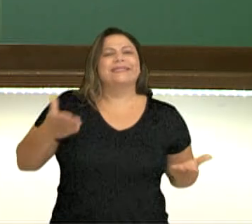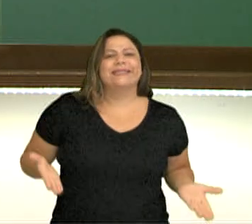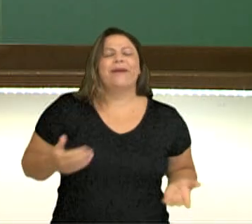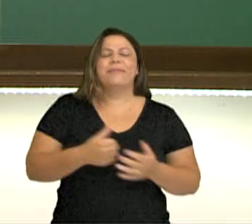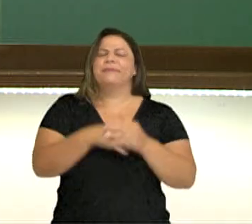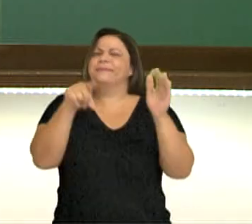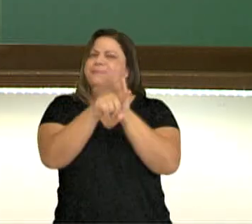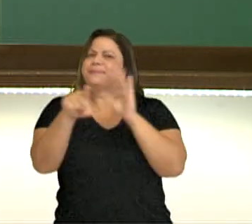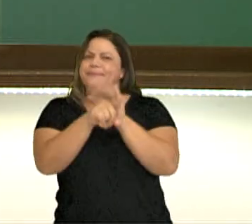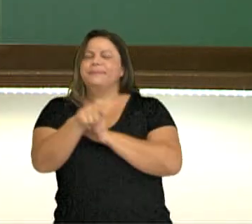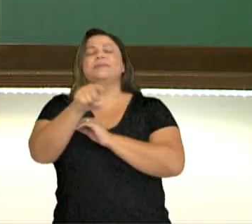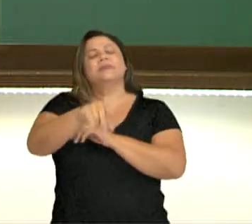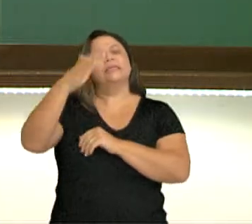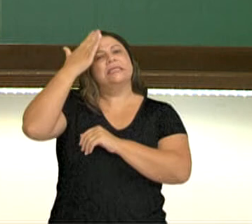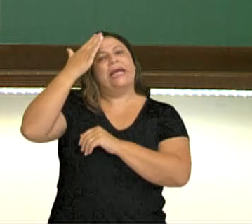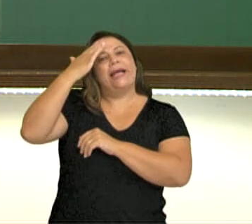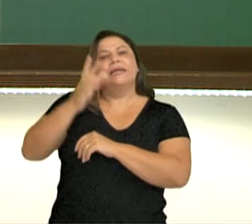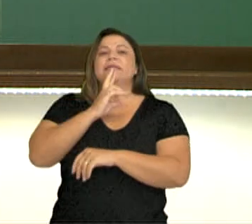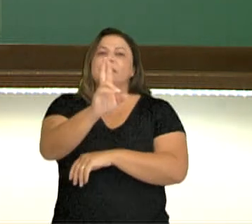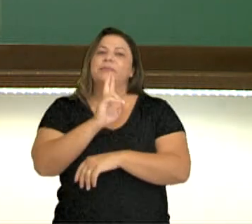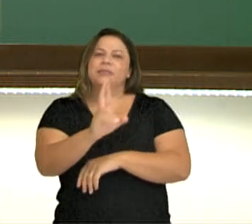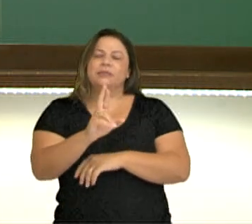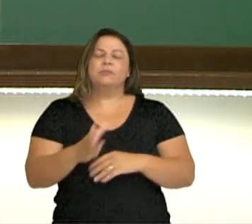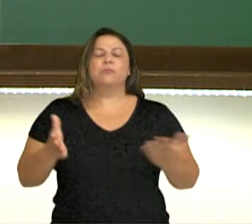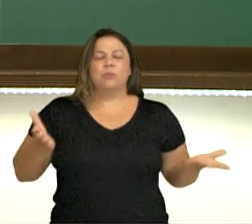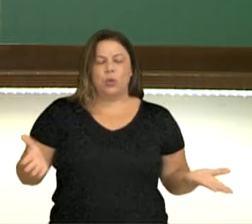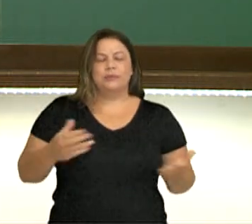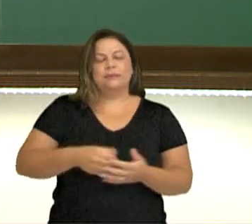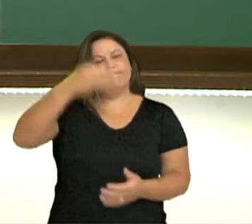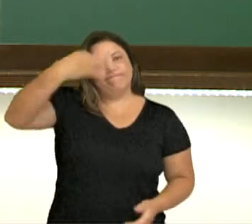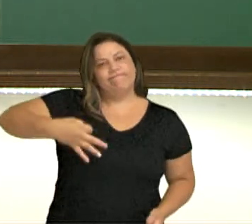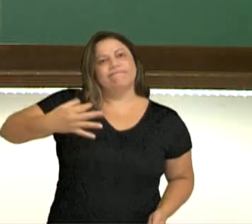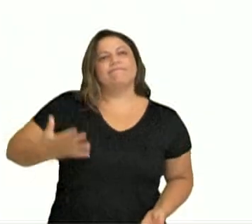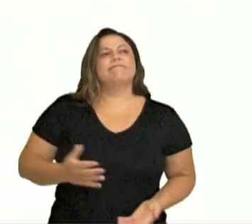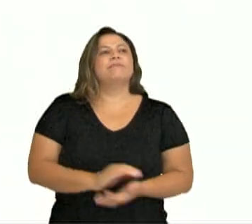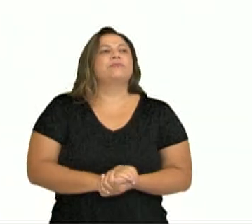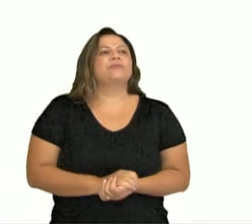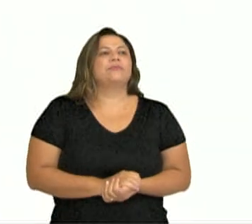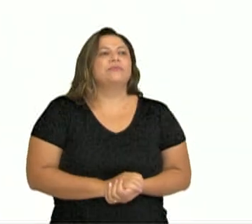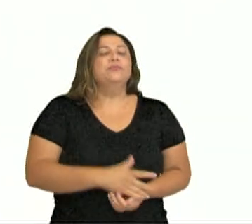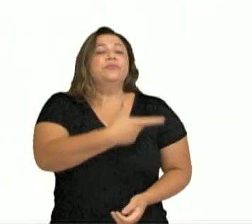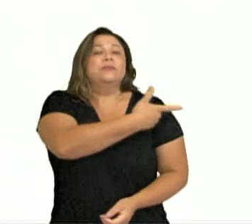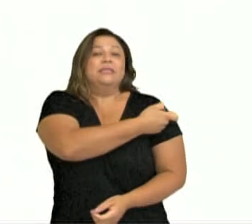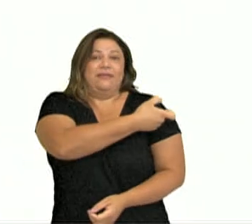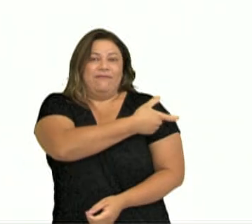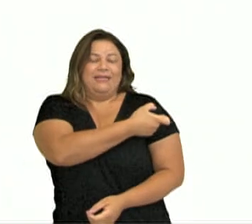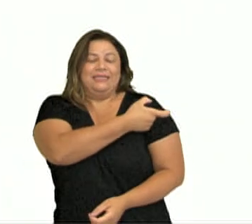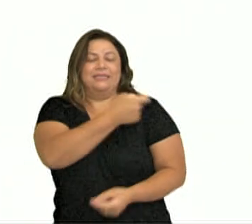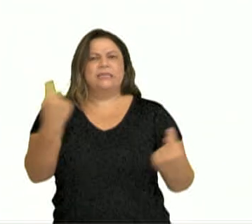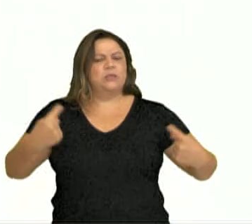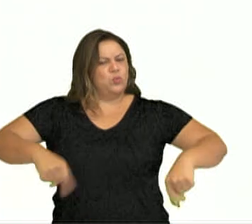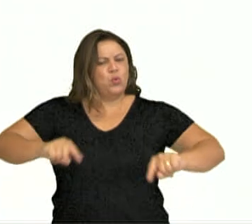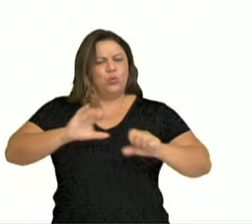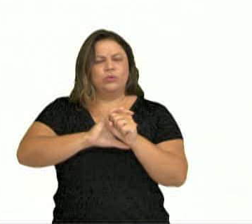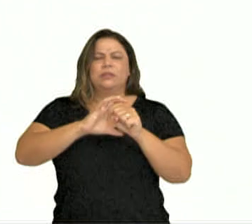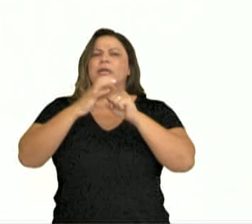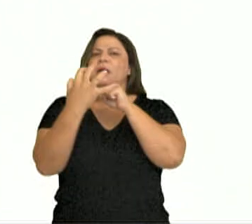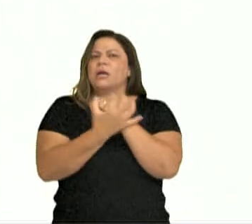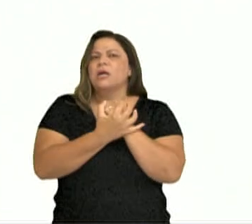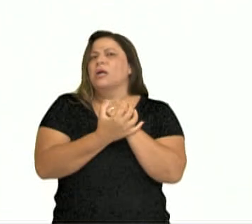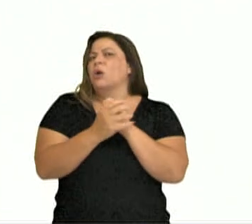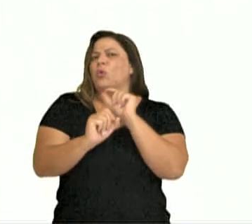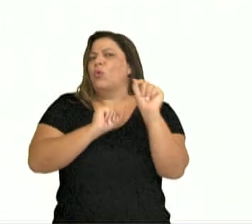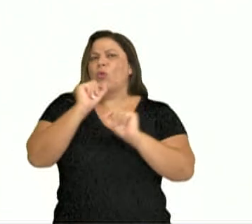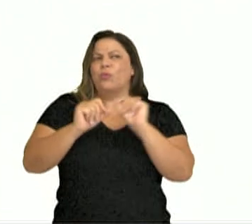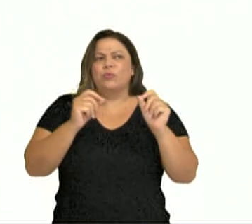que você sabe a resposta ou sabe pelo menos o caminho para responder certinho. Olha só. Vacinas contra a Covid-19 podem alterar